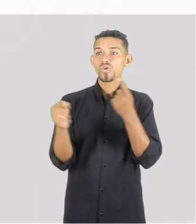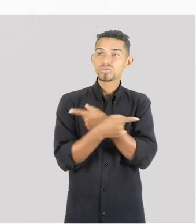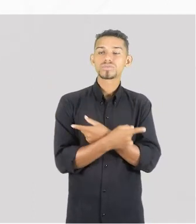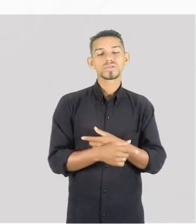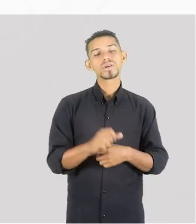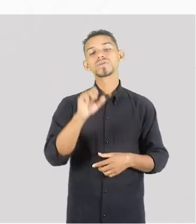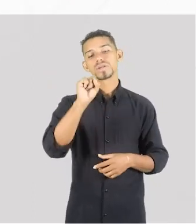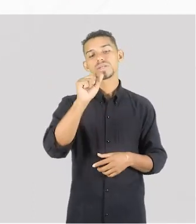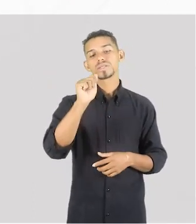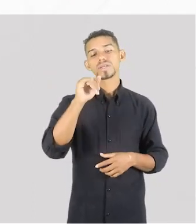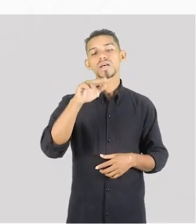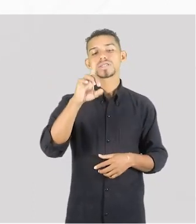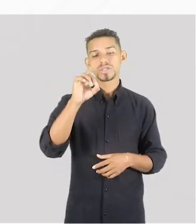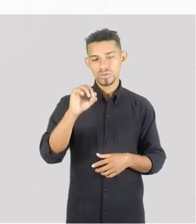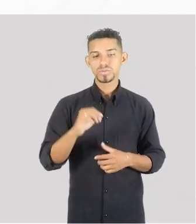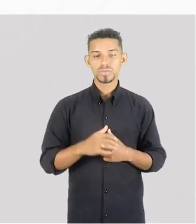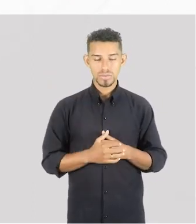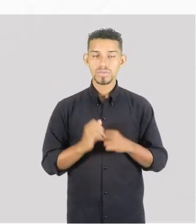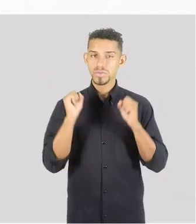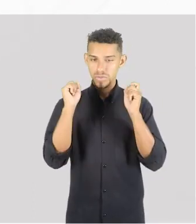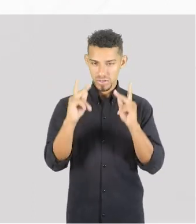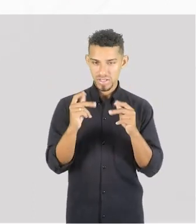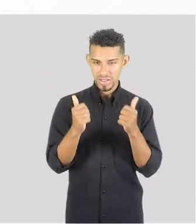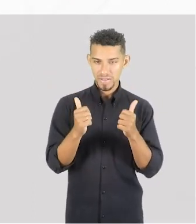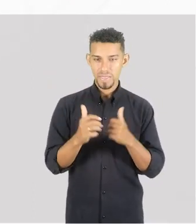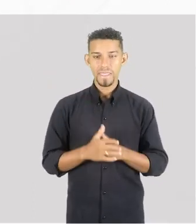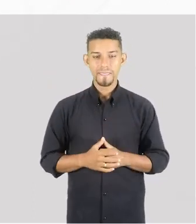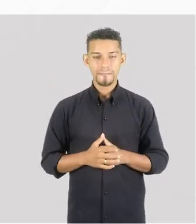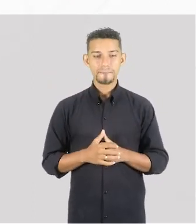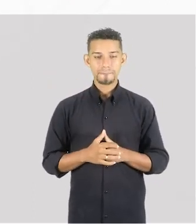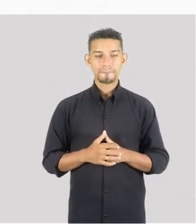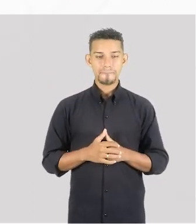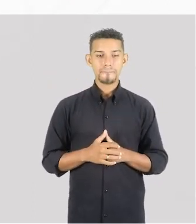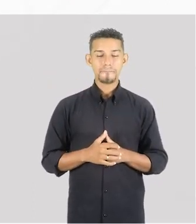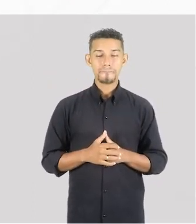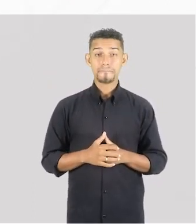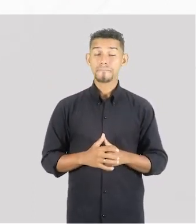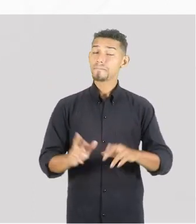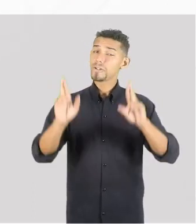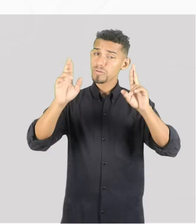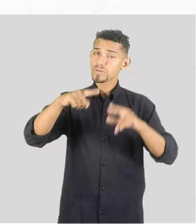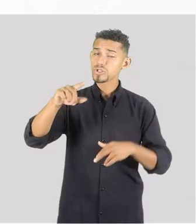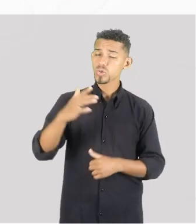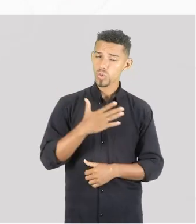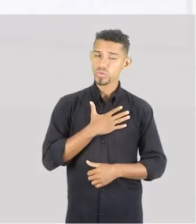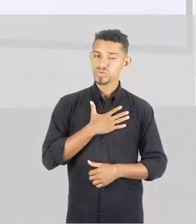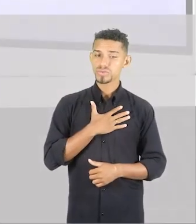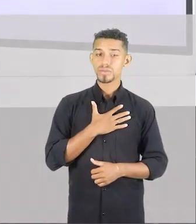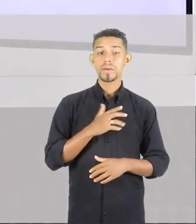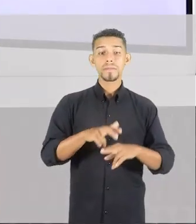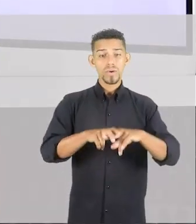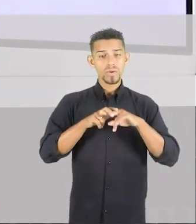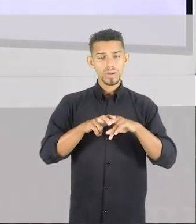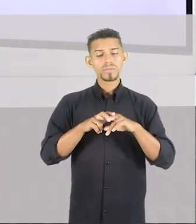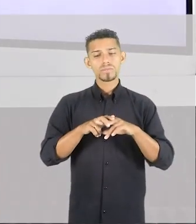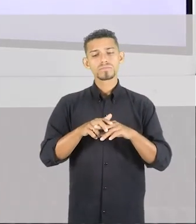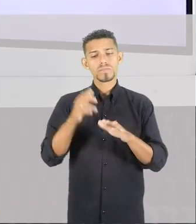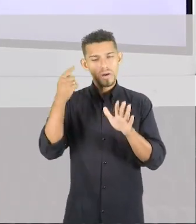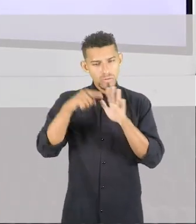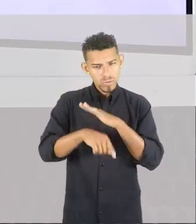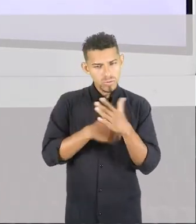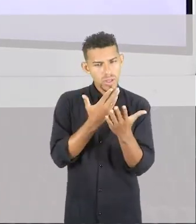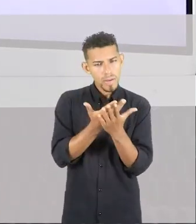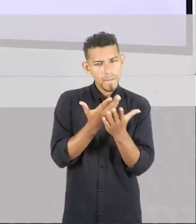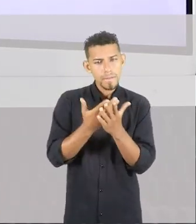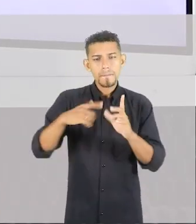caso, saindo do plano do papel. Beleza? Eu espero que vocês tenham gostado aí dessa aula. Porém, para se aprofundar